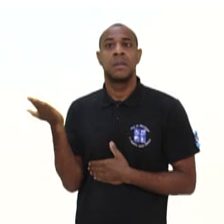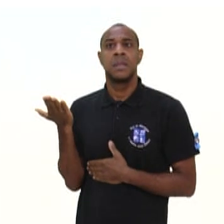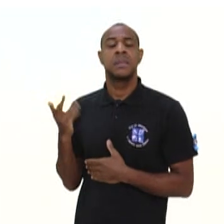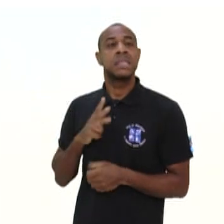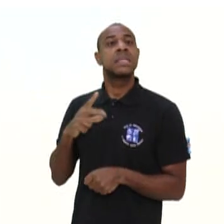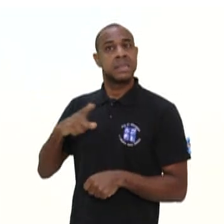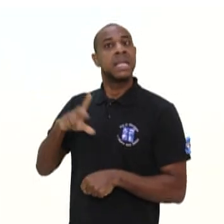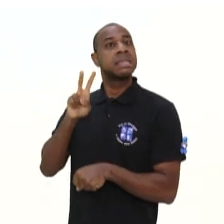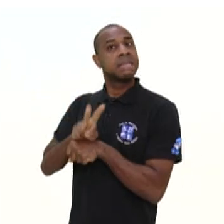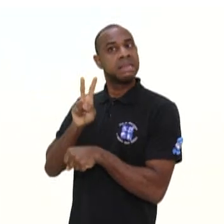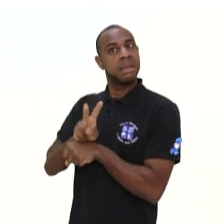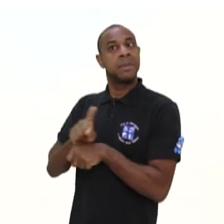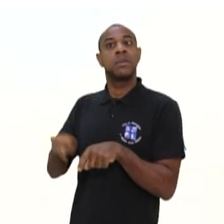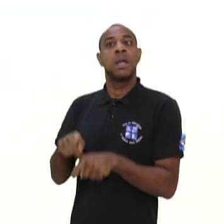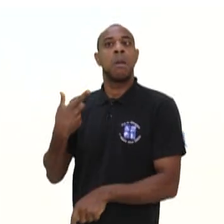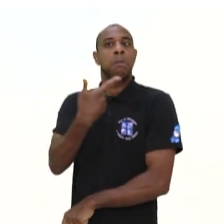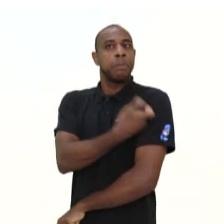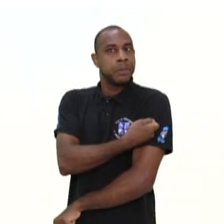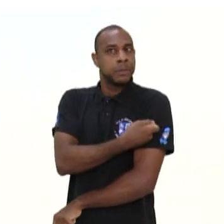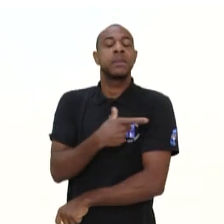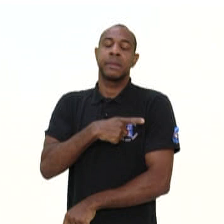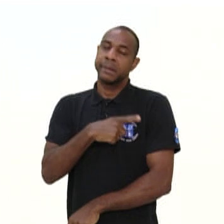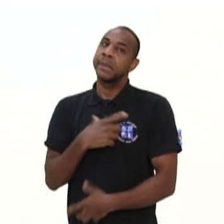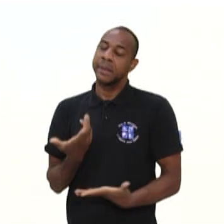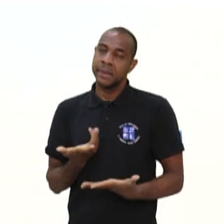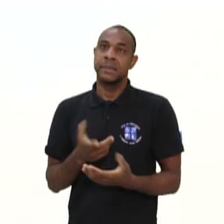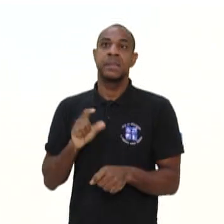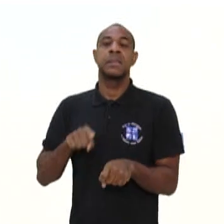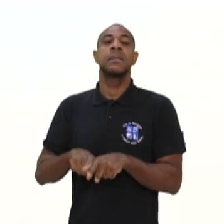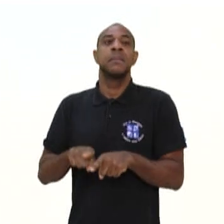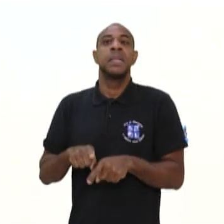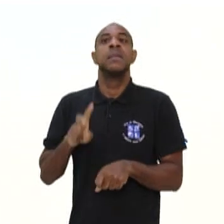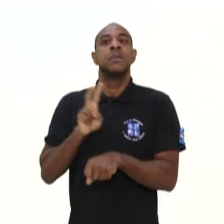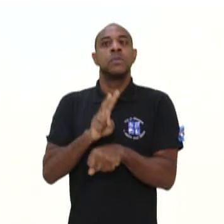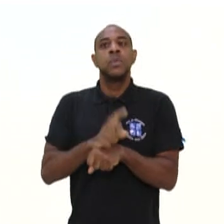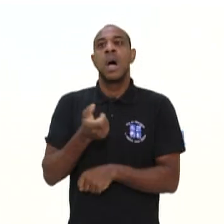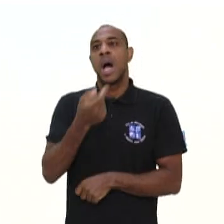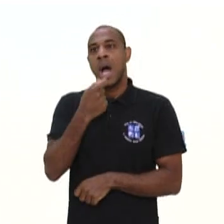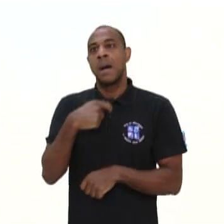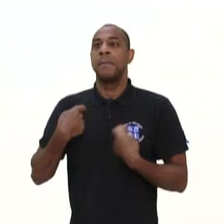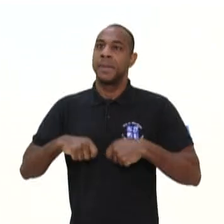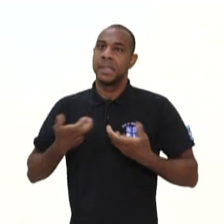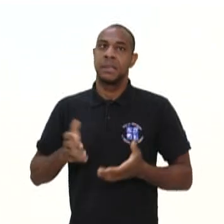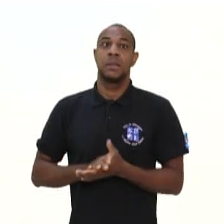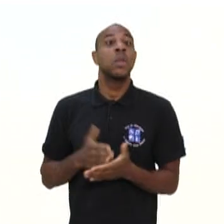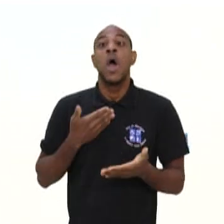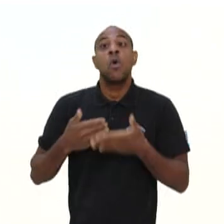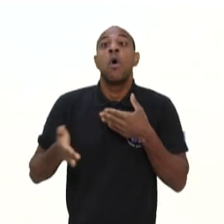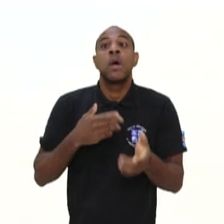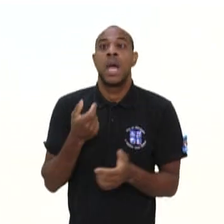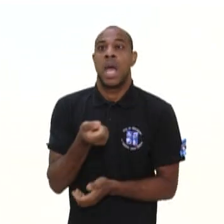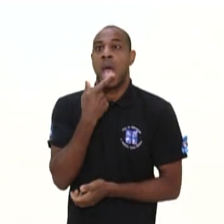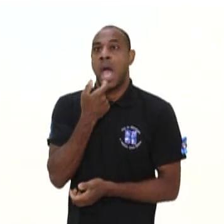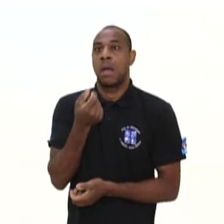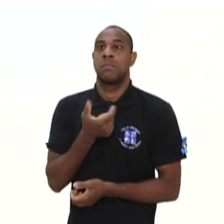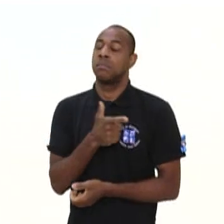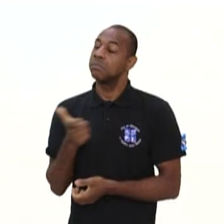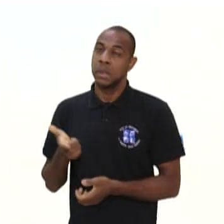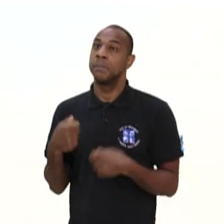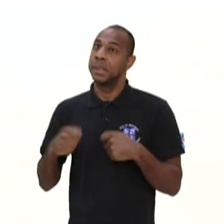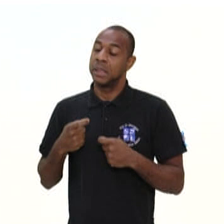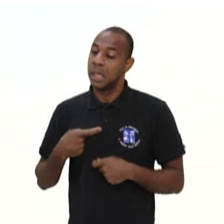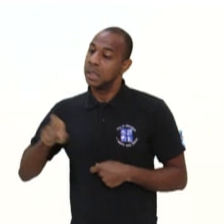tratamento, antibióticos e quimioterápicos, sob rigorosa prescrição médica, não pode tomar qualquer coisa assim